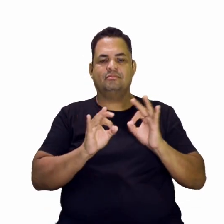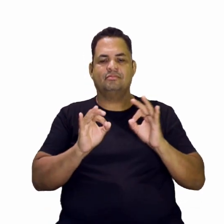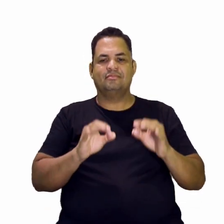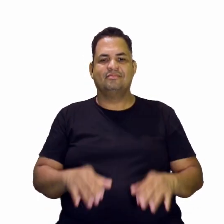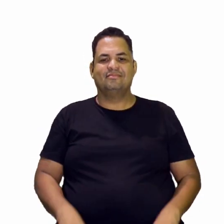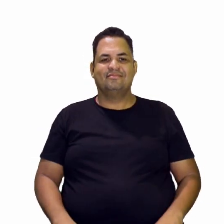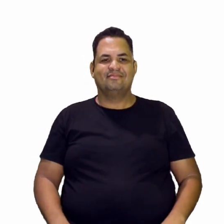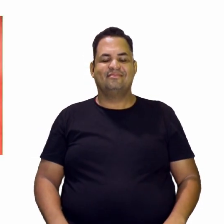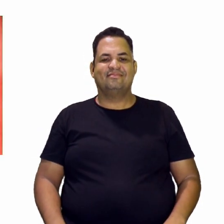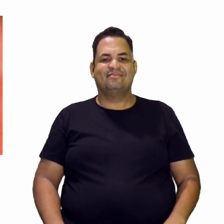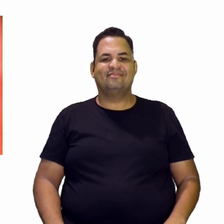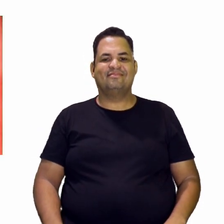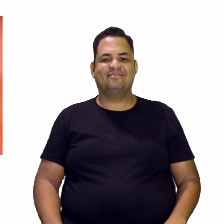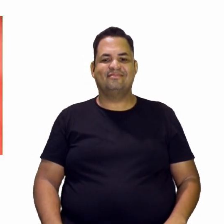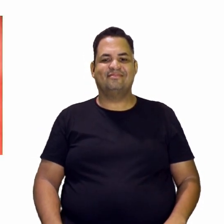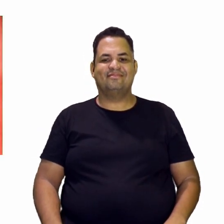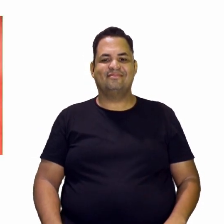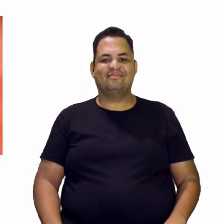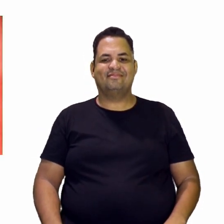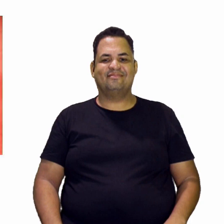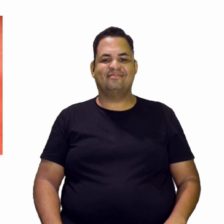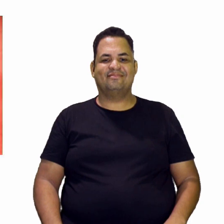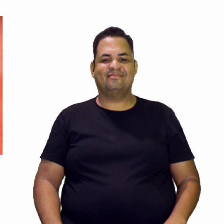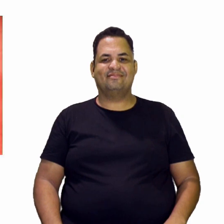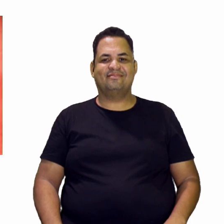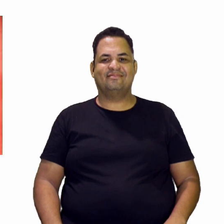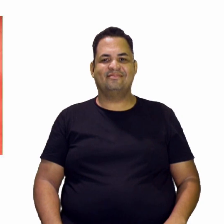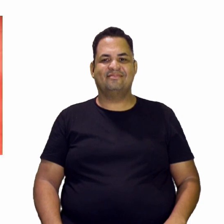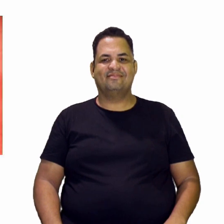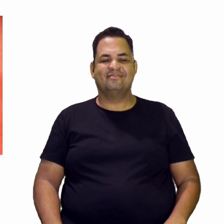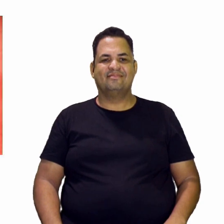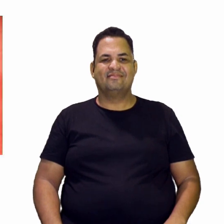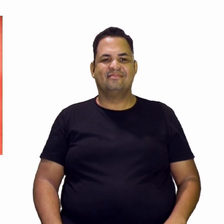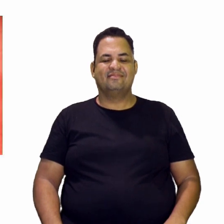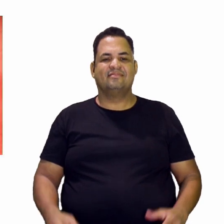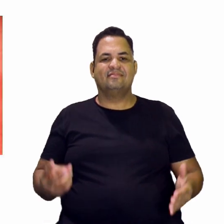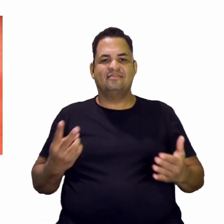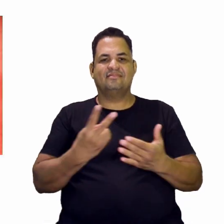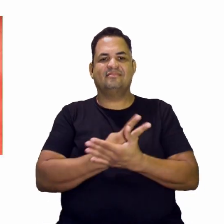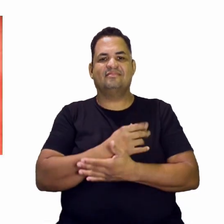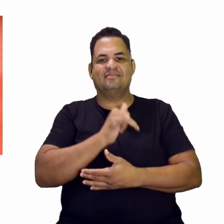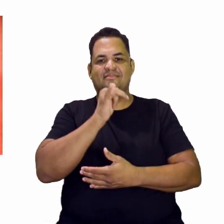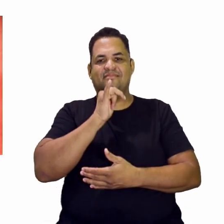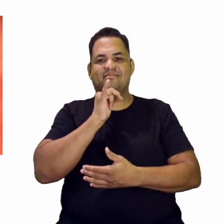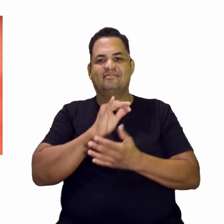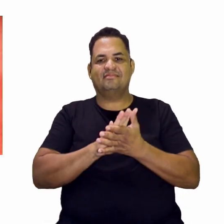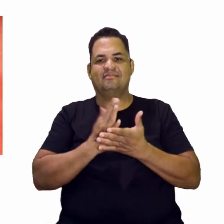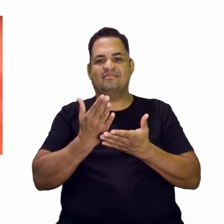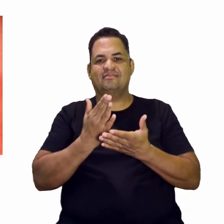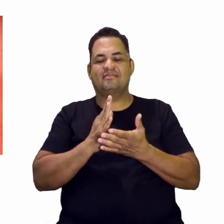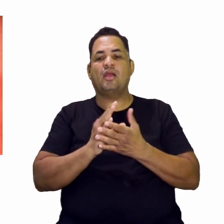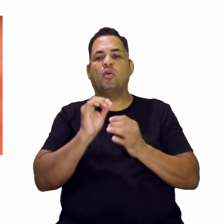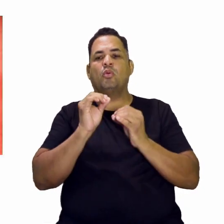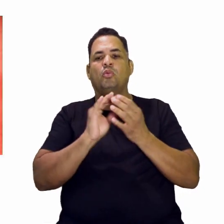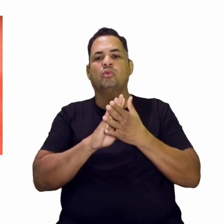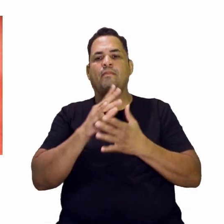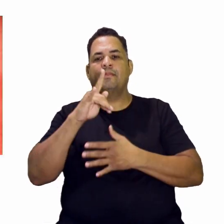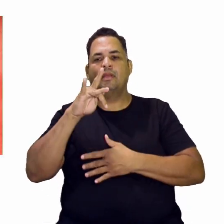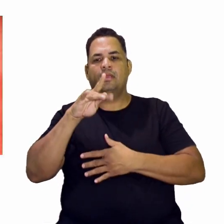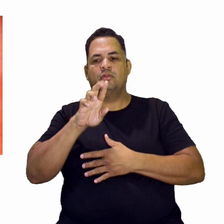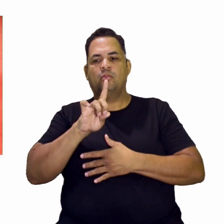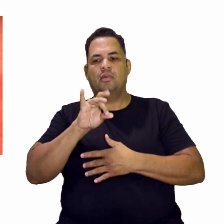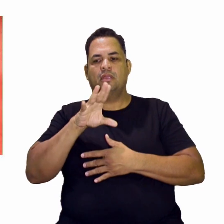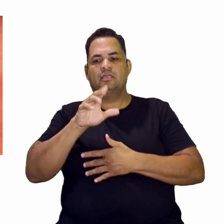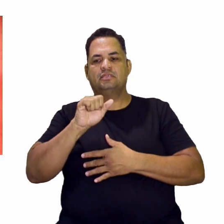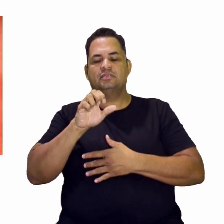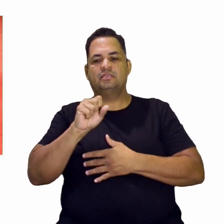cadeira? Vambora! Olha lá! Como ocorre, por exemplo, com alguns